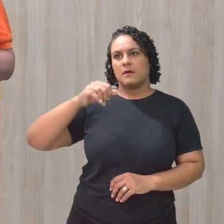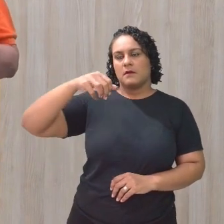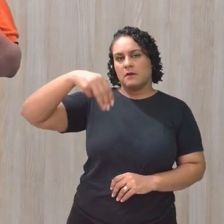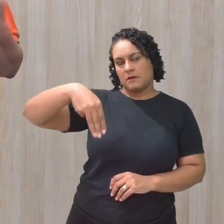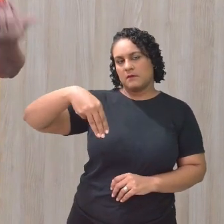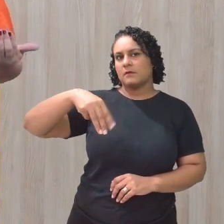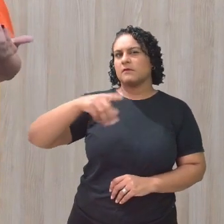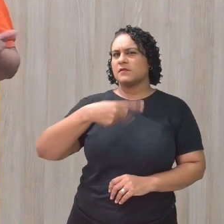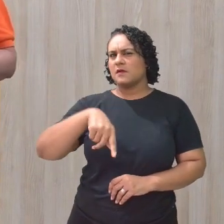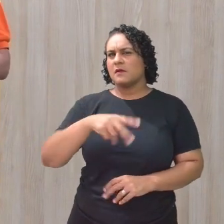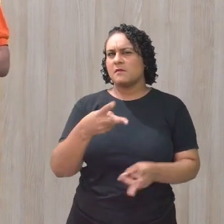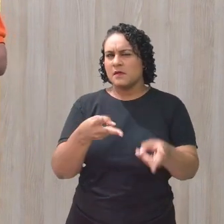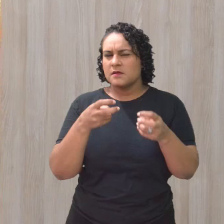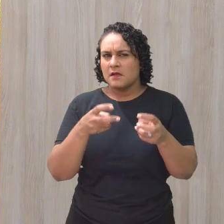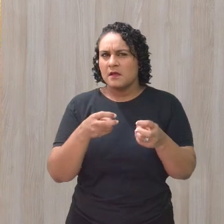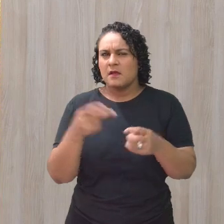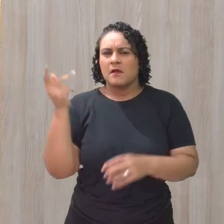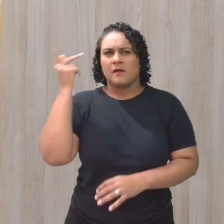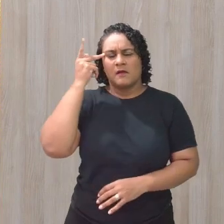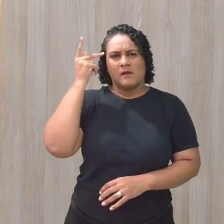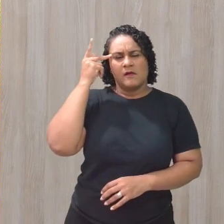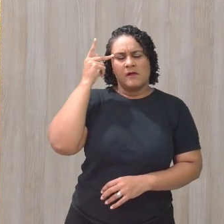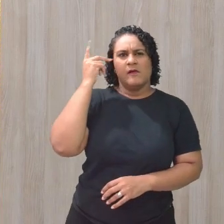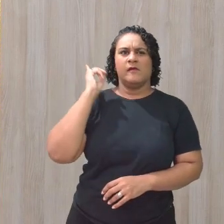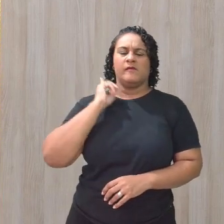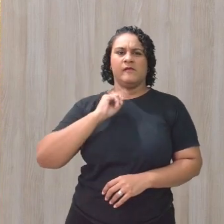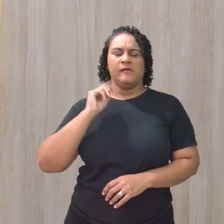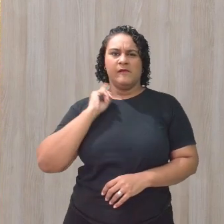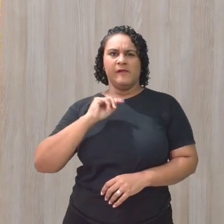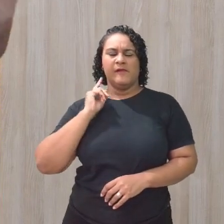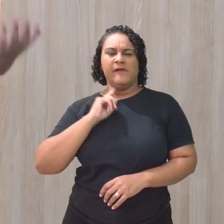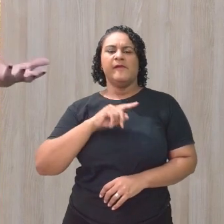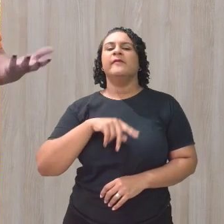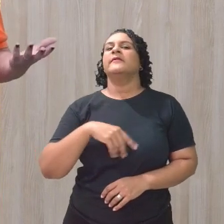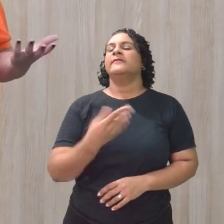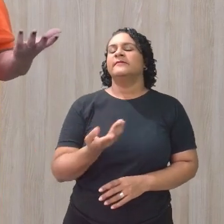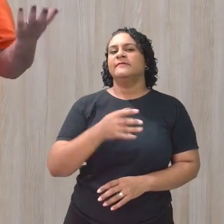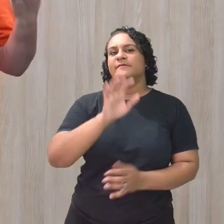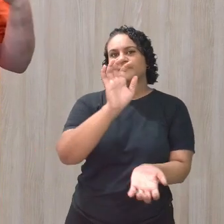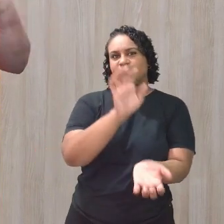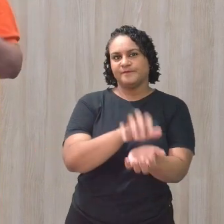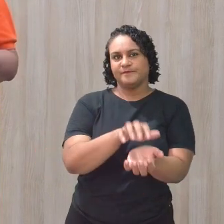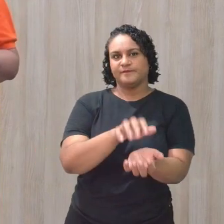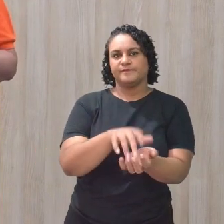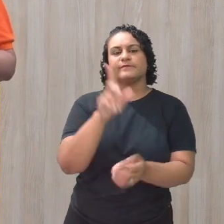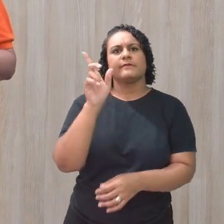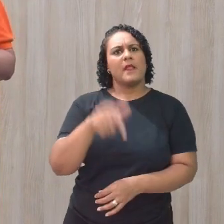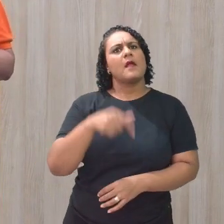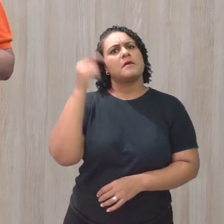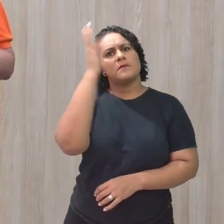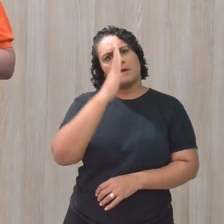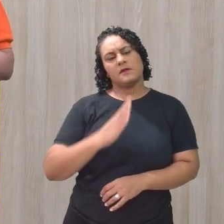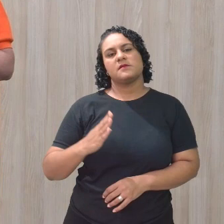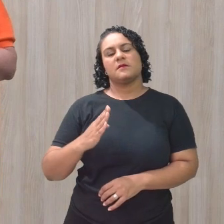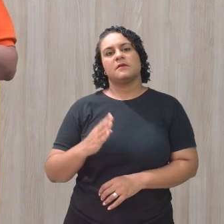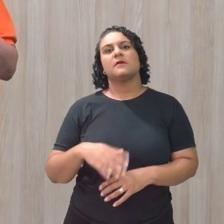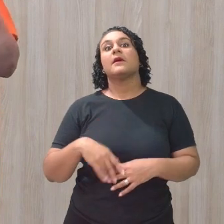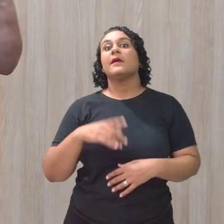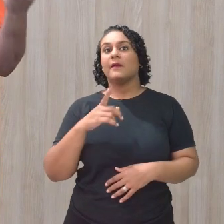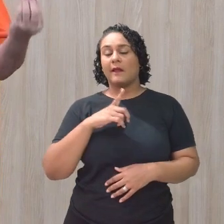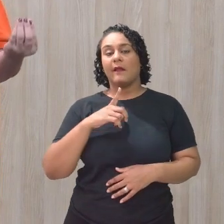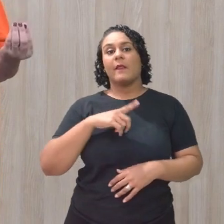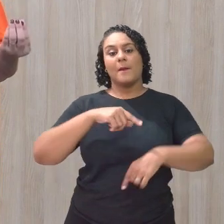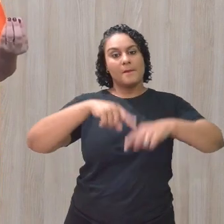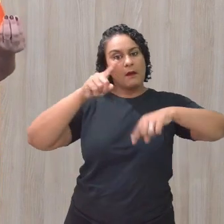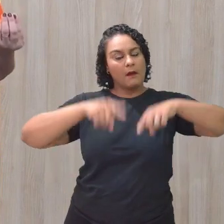que o estado de São Paulo, de Minas, Pernambuco, é Brasil. E há uma